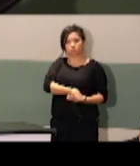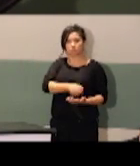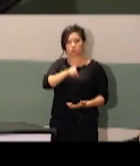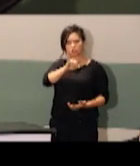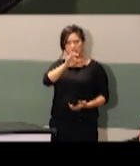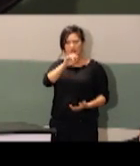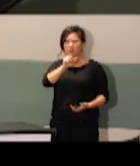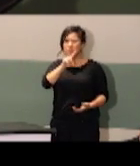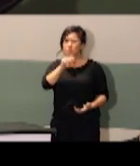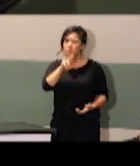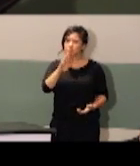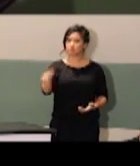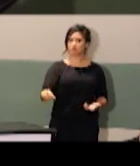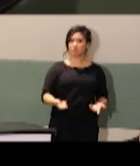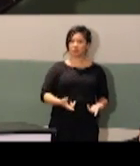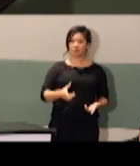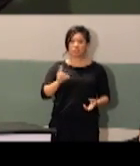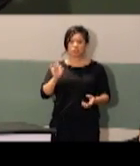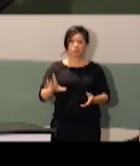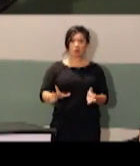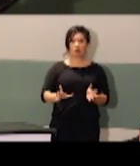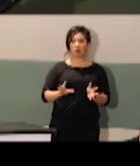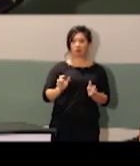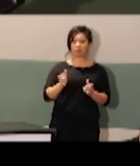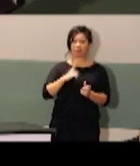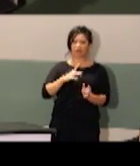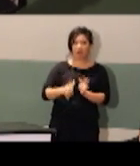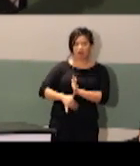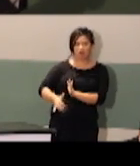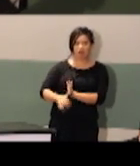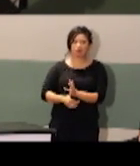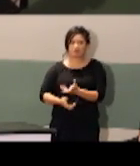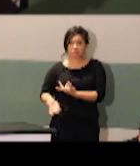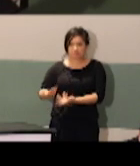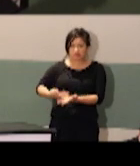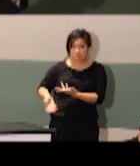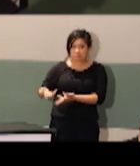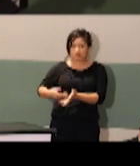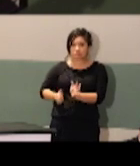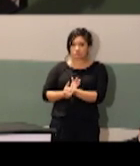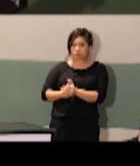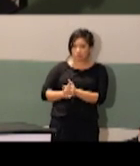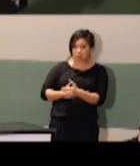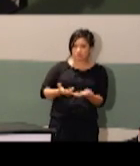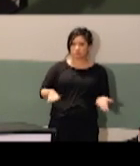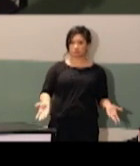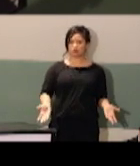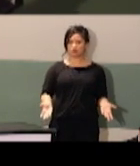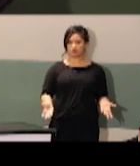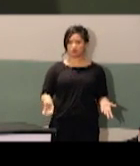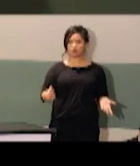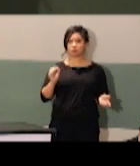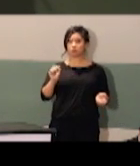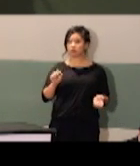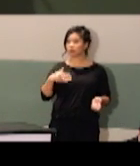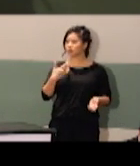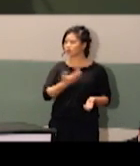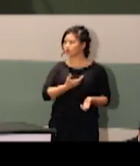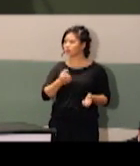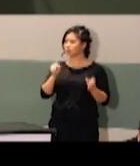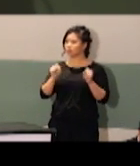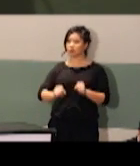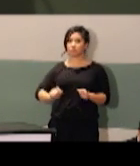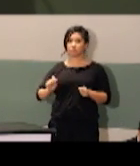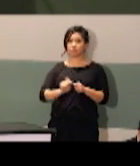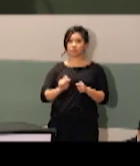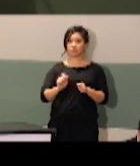ali funciona 90% através do feudo do deputado distrital indicado. Muito obrigada, candidato. O que nós podemos